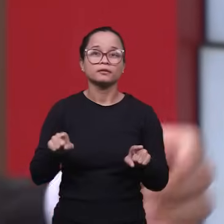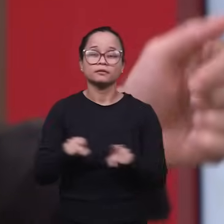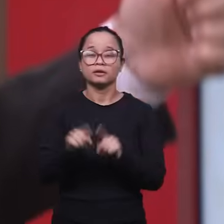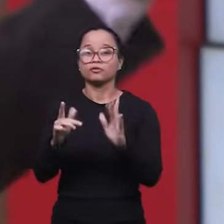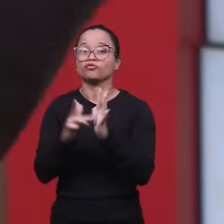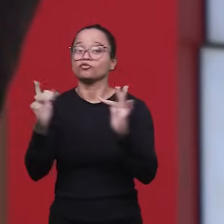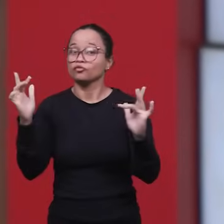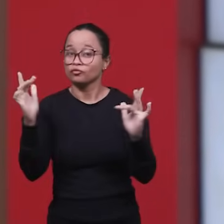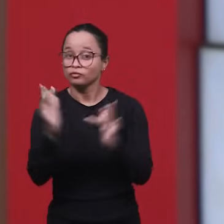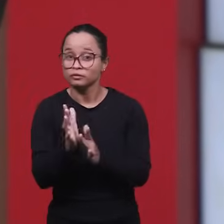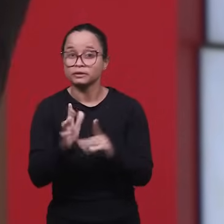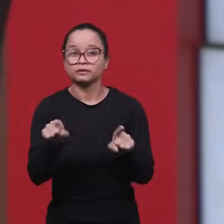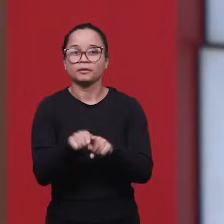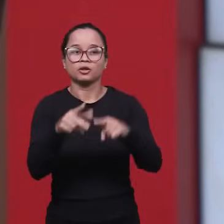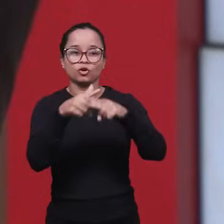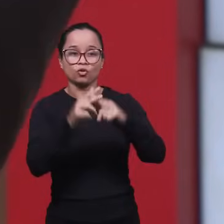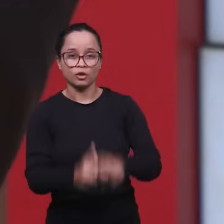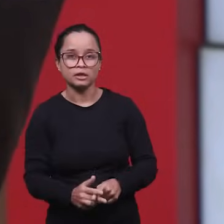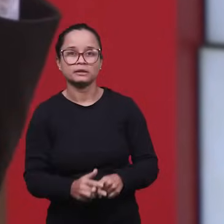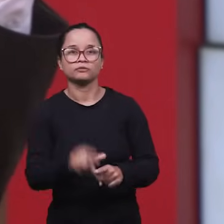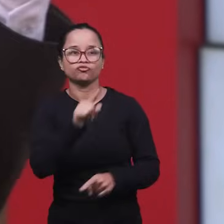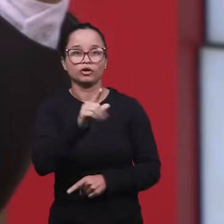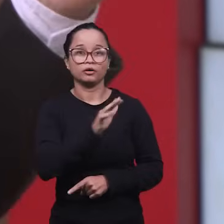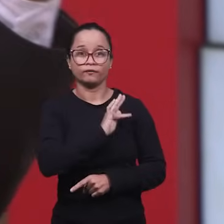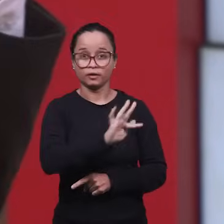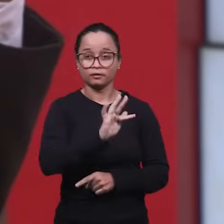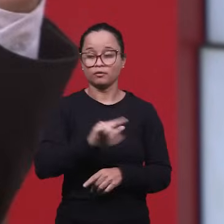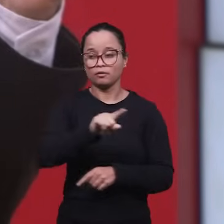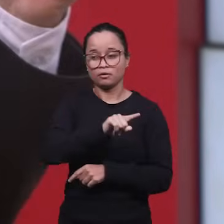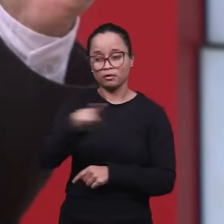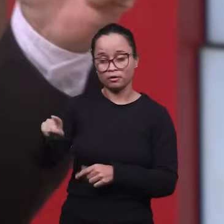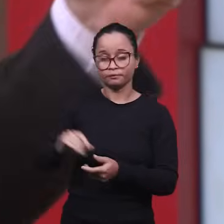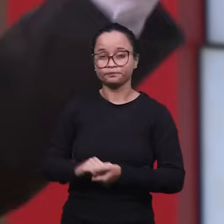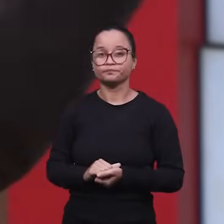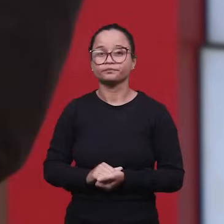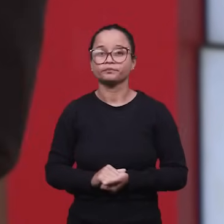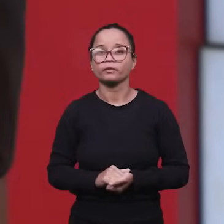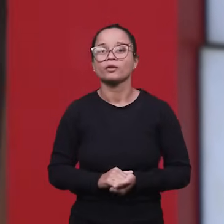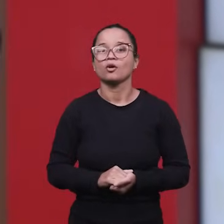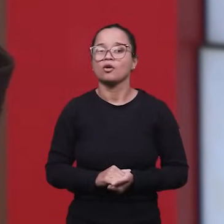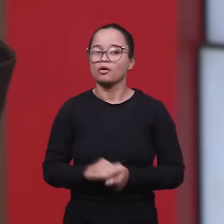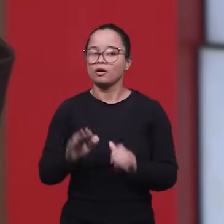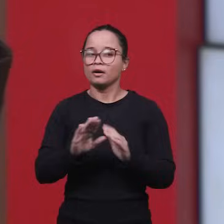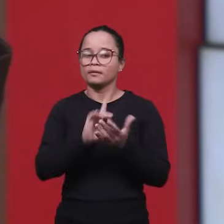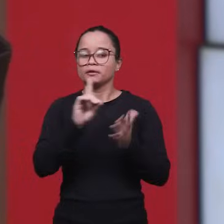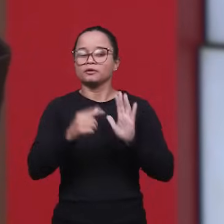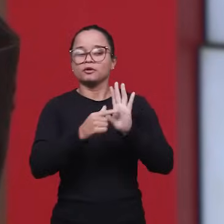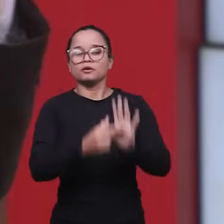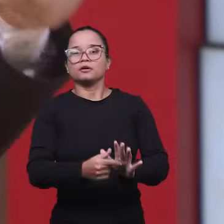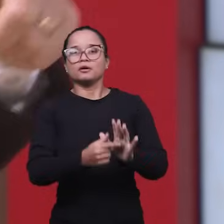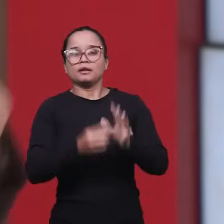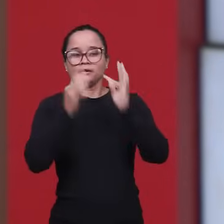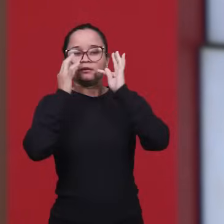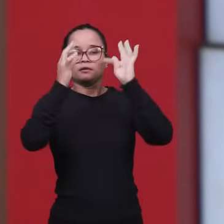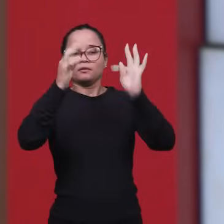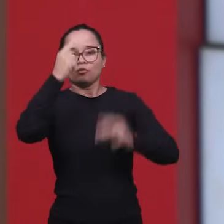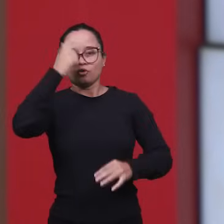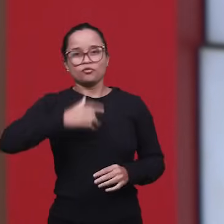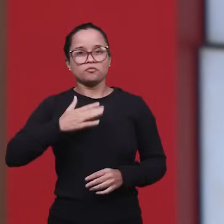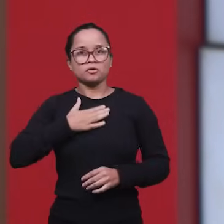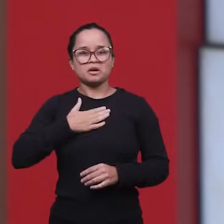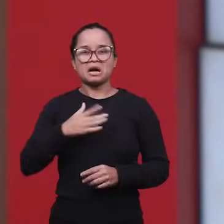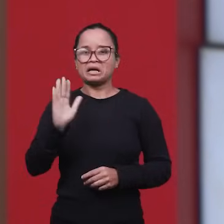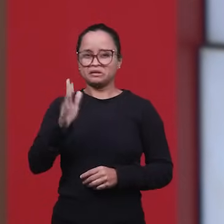e quando Jesus também exorta aos fariseus, as palavras, elas testificam de mim. Vocês se examinam a